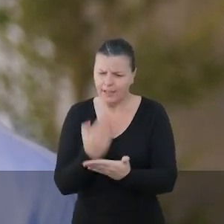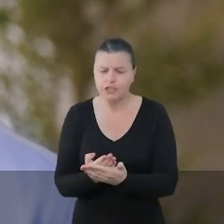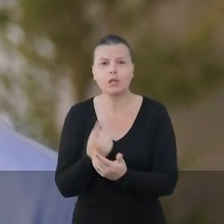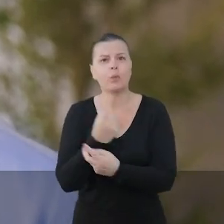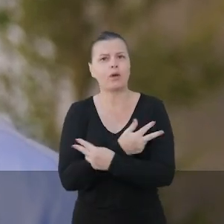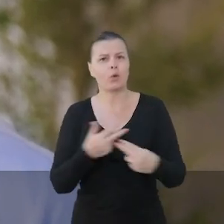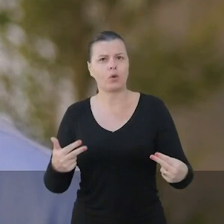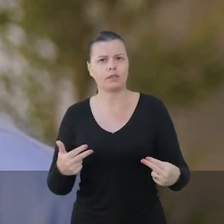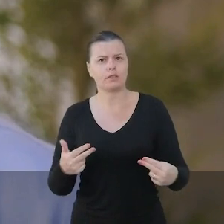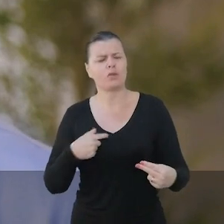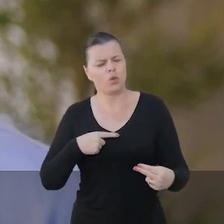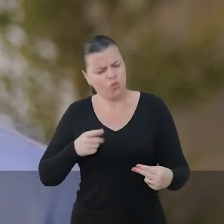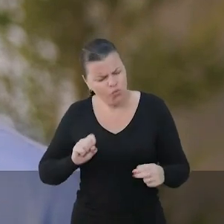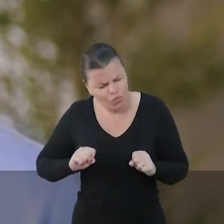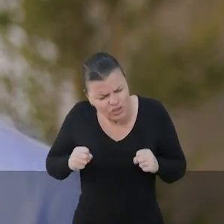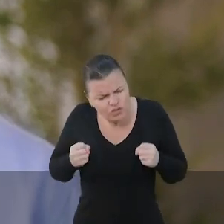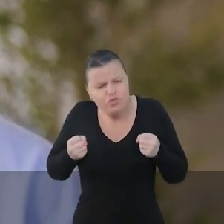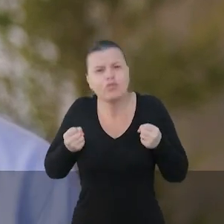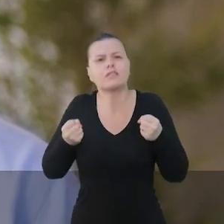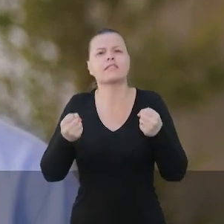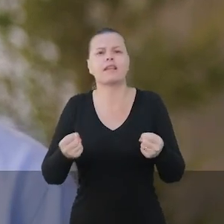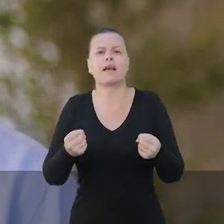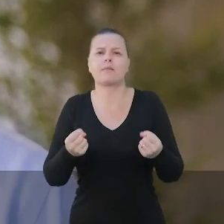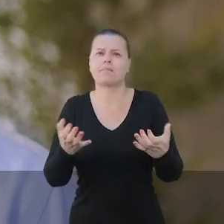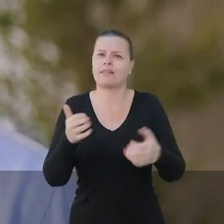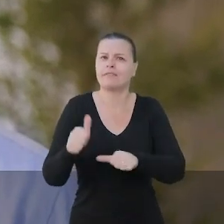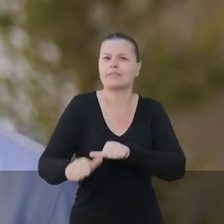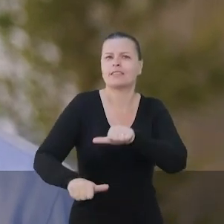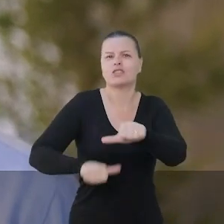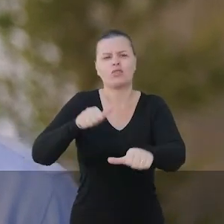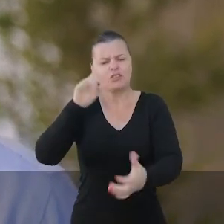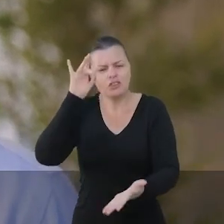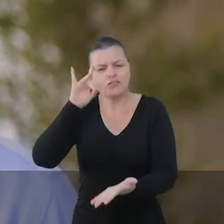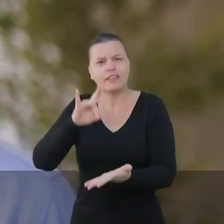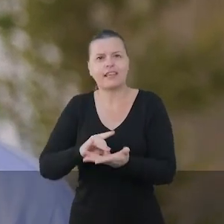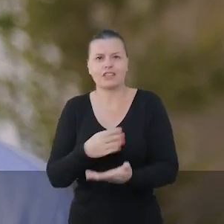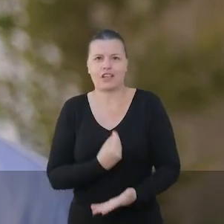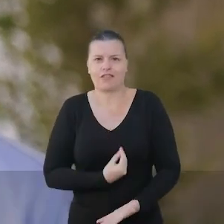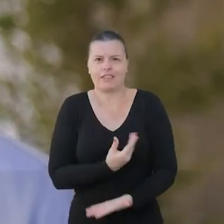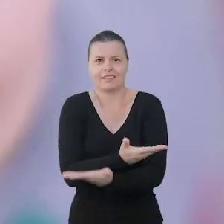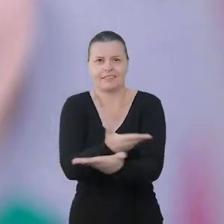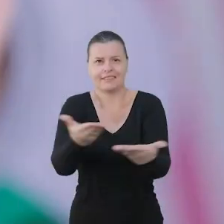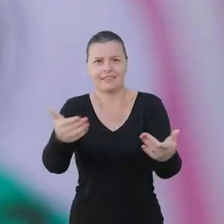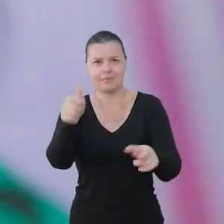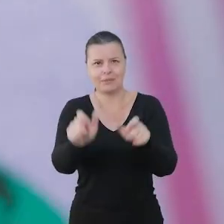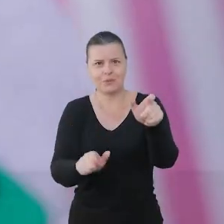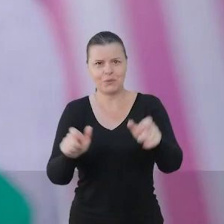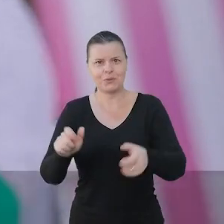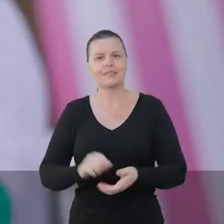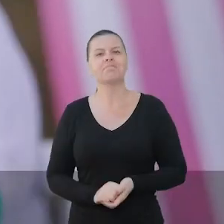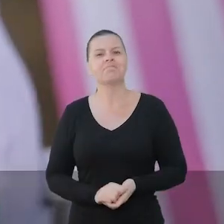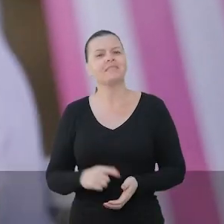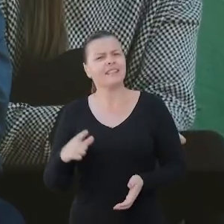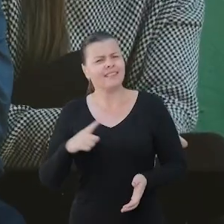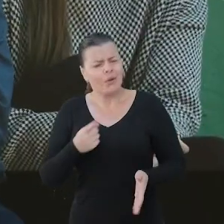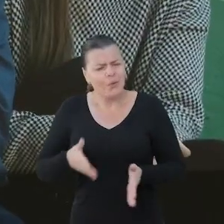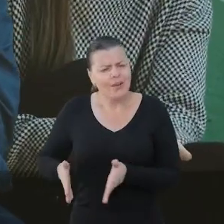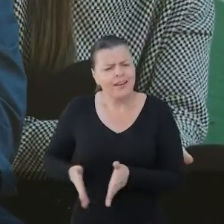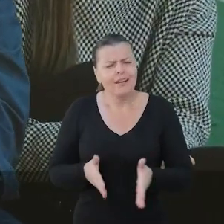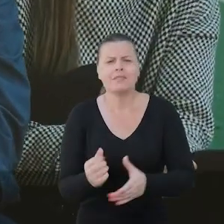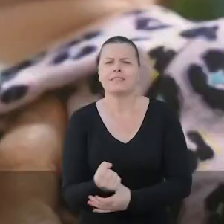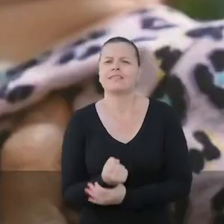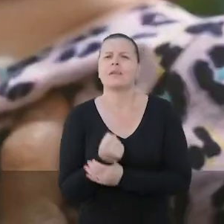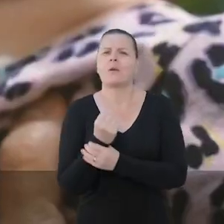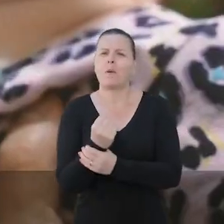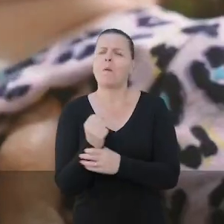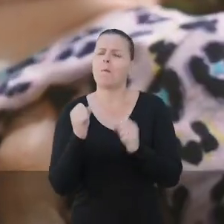coisa: não vamos medir esforços para transformar de verdade a vida das pessoas. Existe um caminho